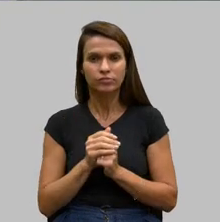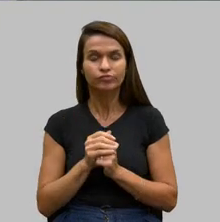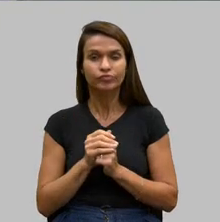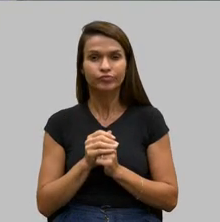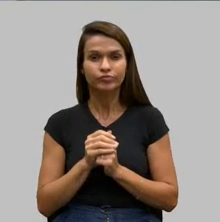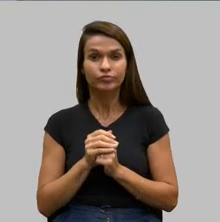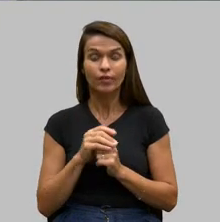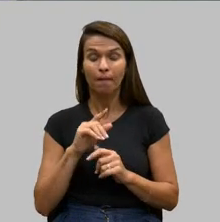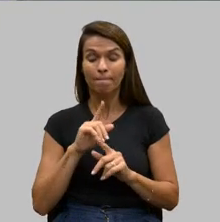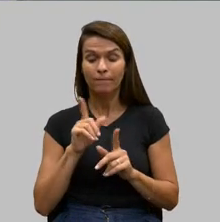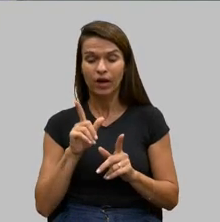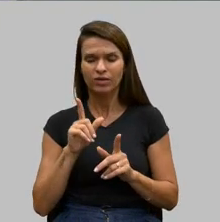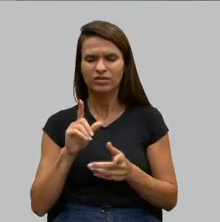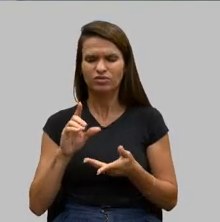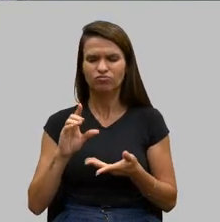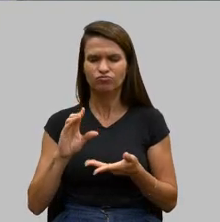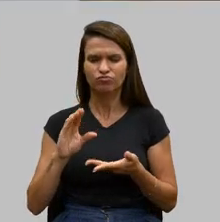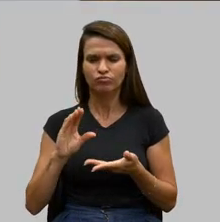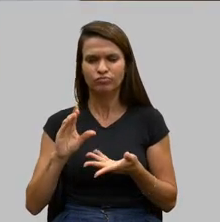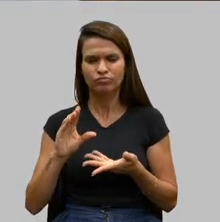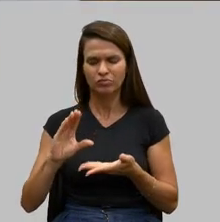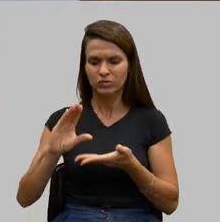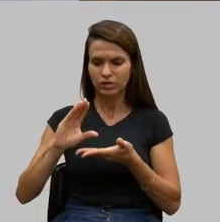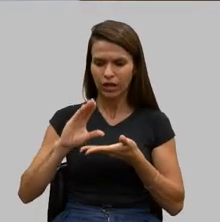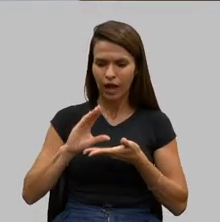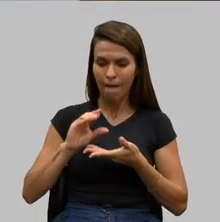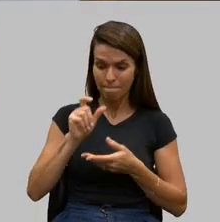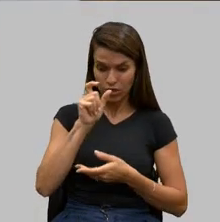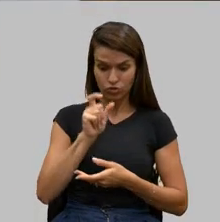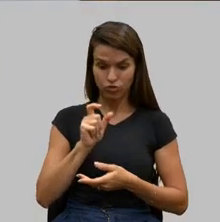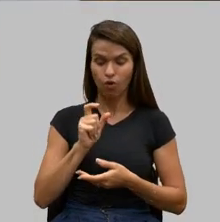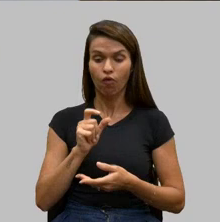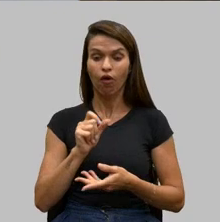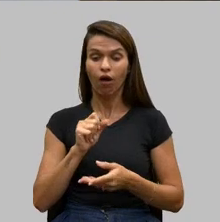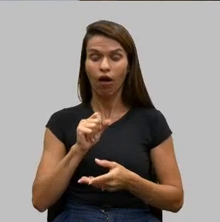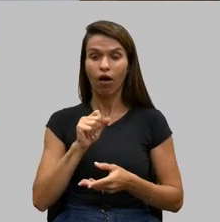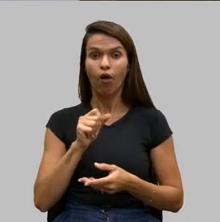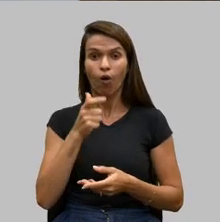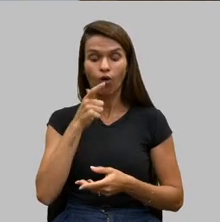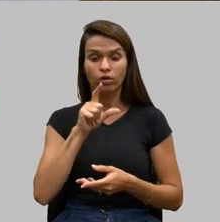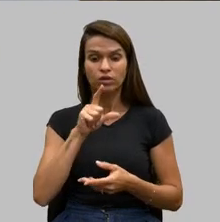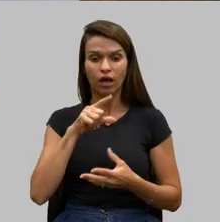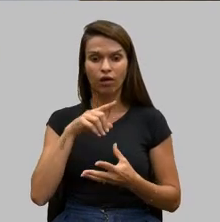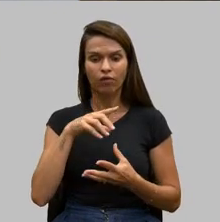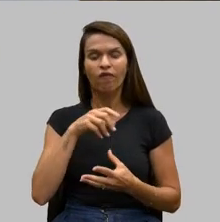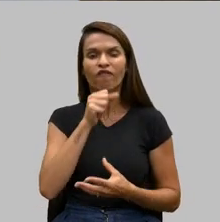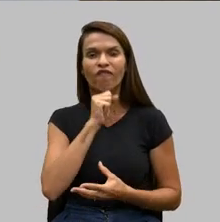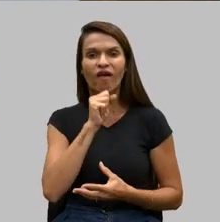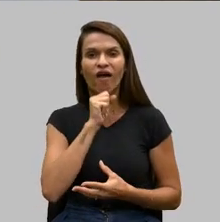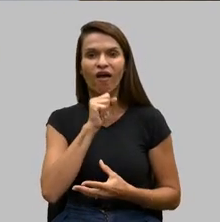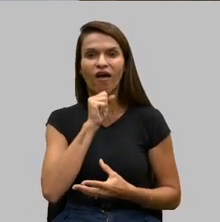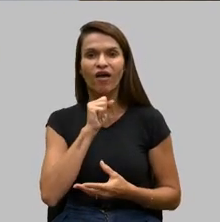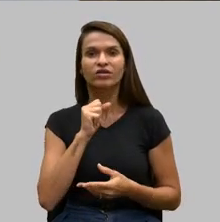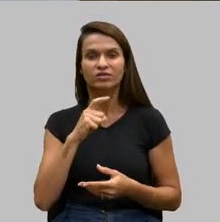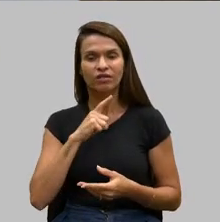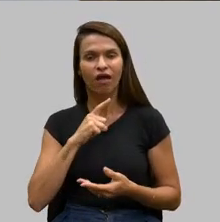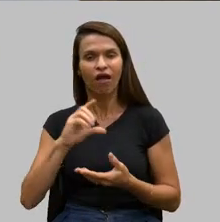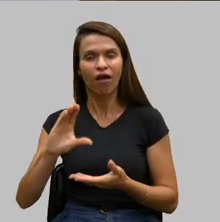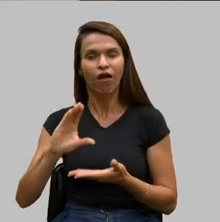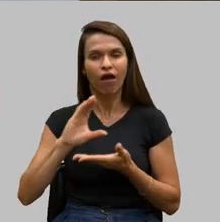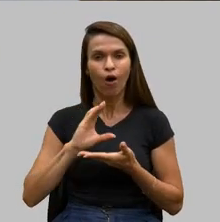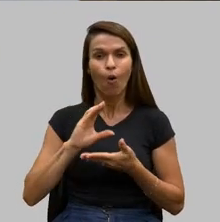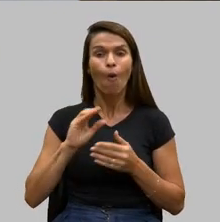aposta envelhece quem tem renda o pobre morre cedo uns 60